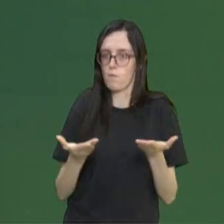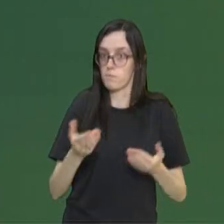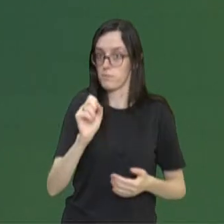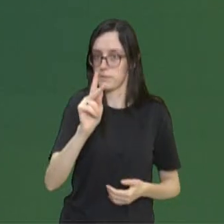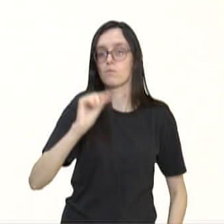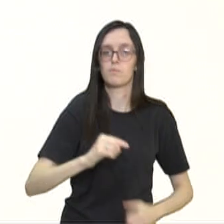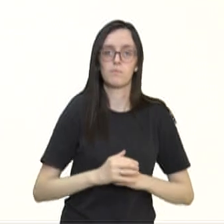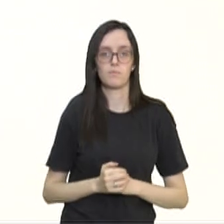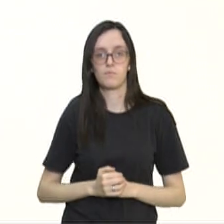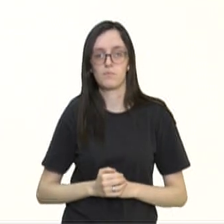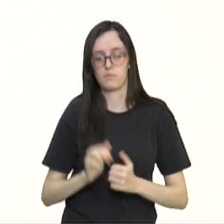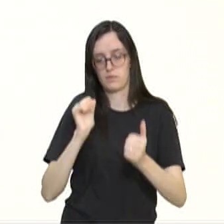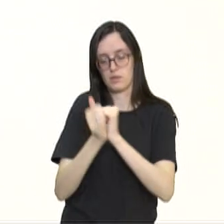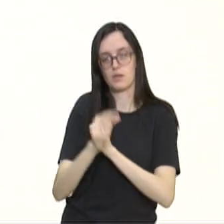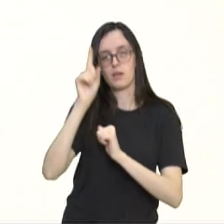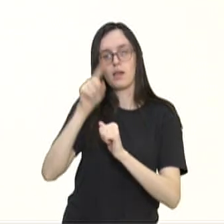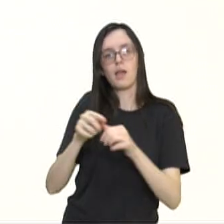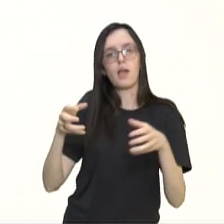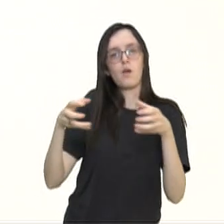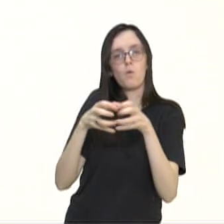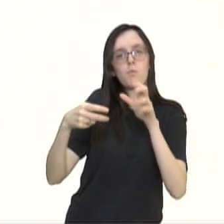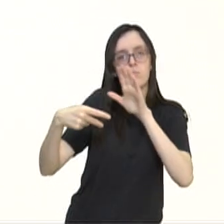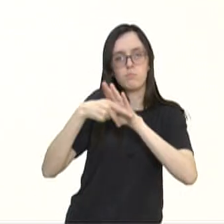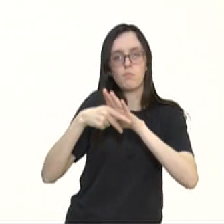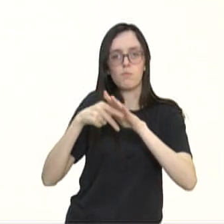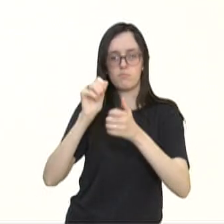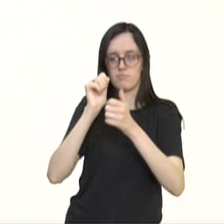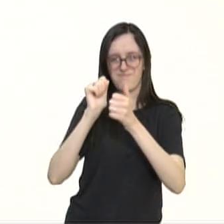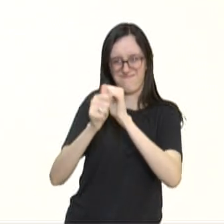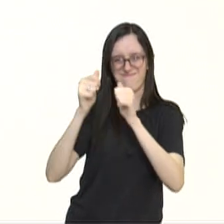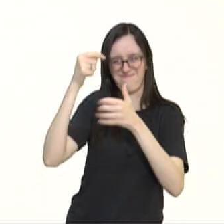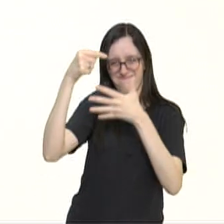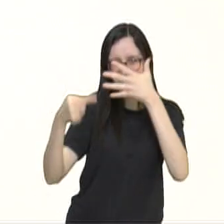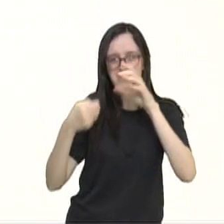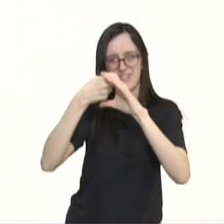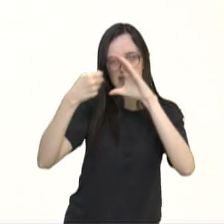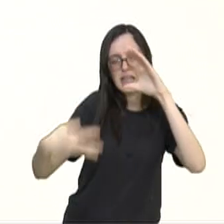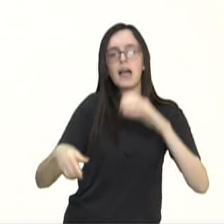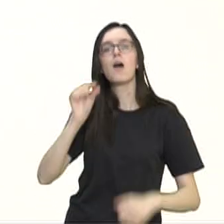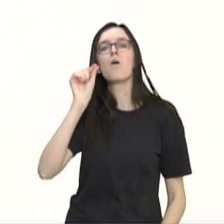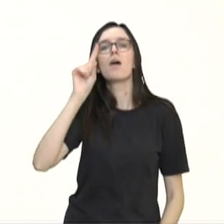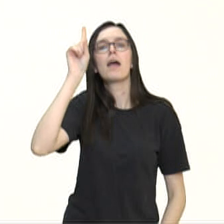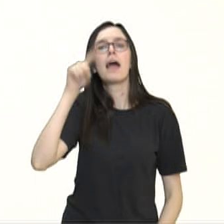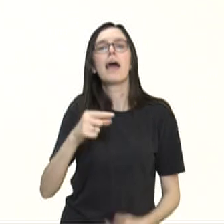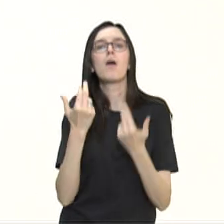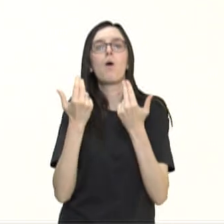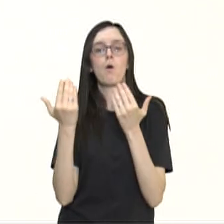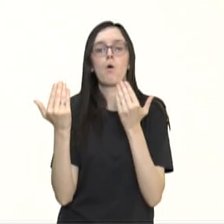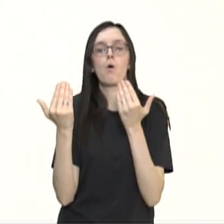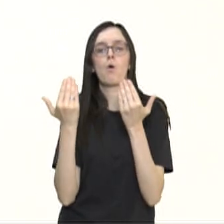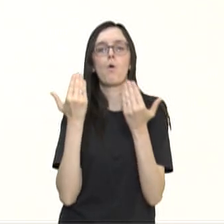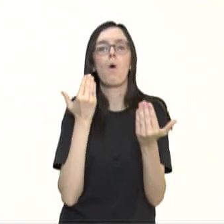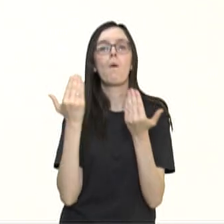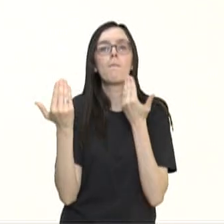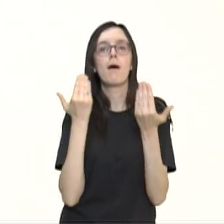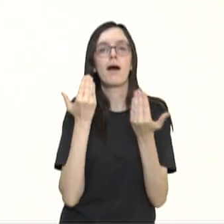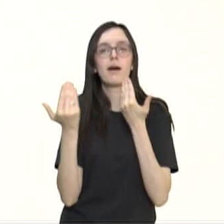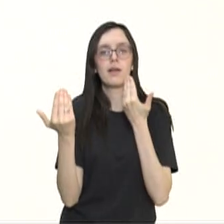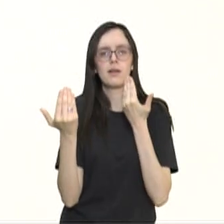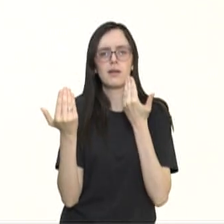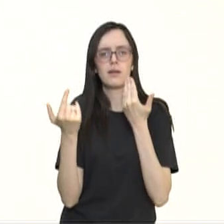certo? Então, na sequência, nós vamos ver o que é, qual é o conceito, como surgiu essa divisão dos esportes de